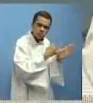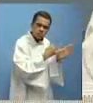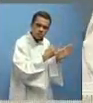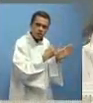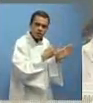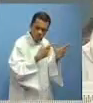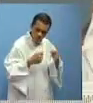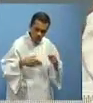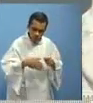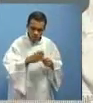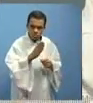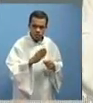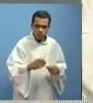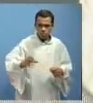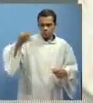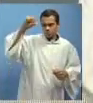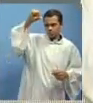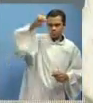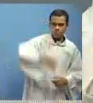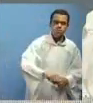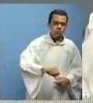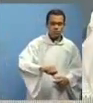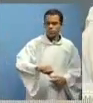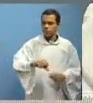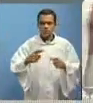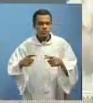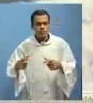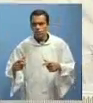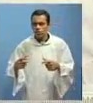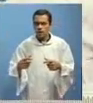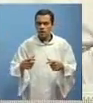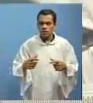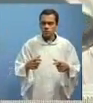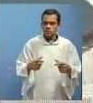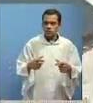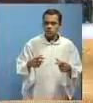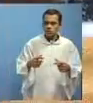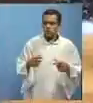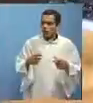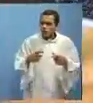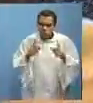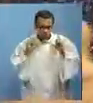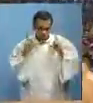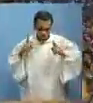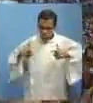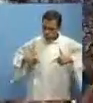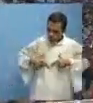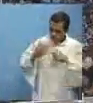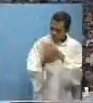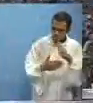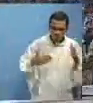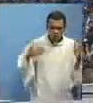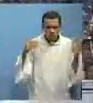da face da terra o egito o egito onde tudo era grande tudo era misterioso